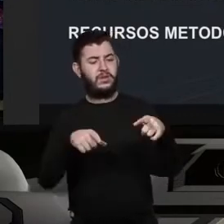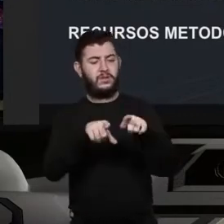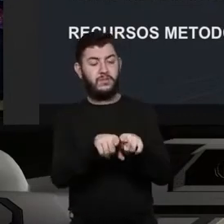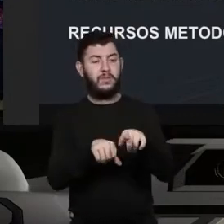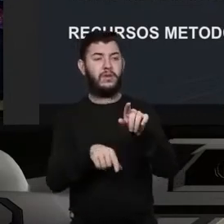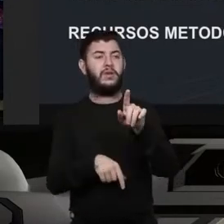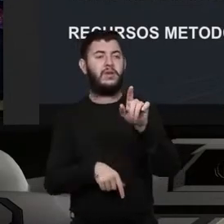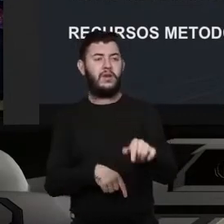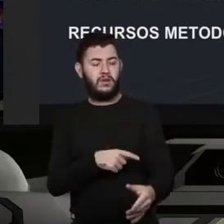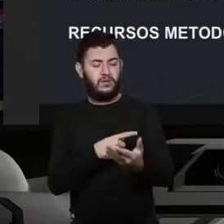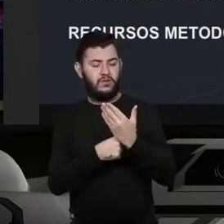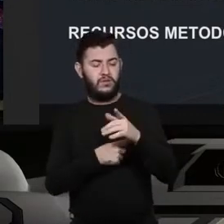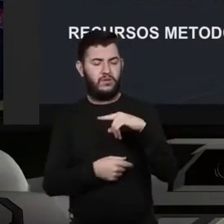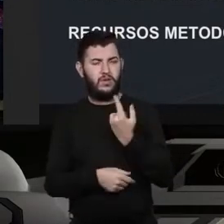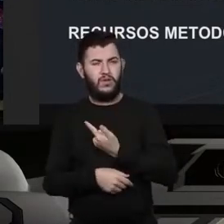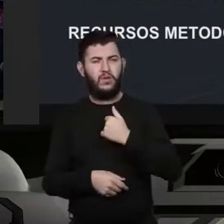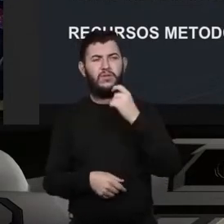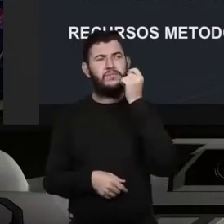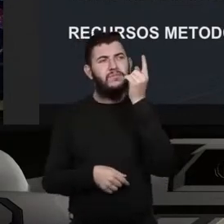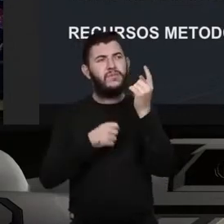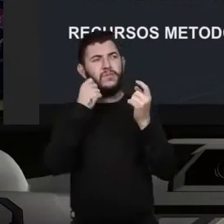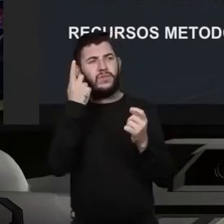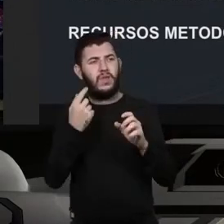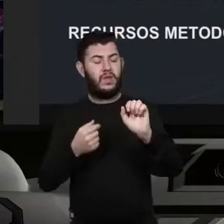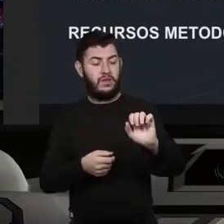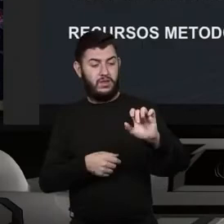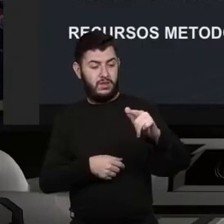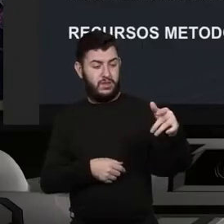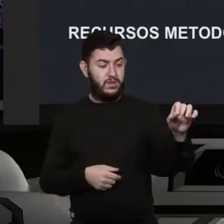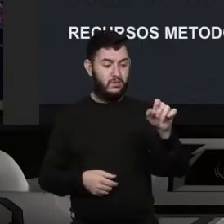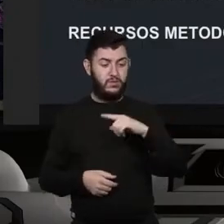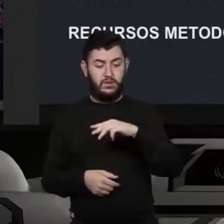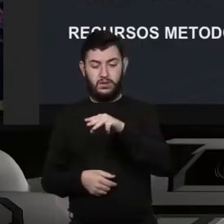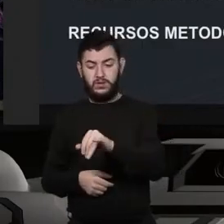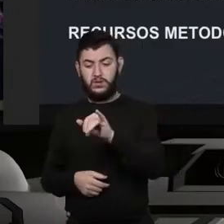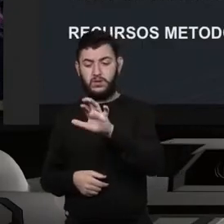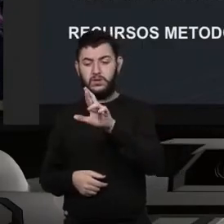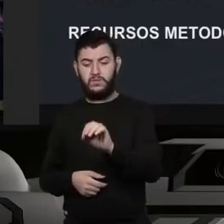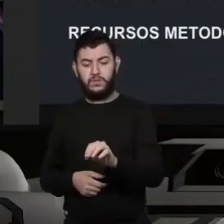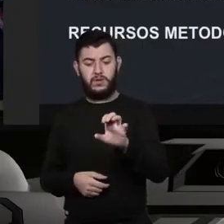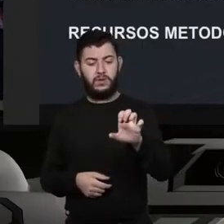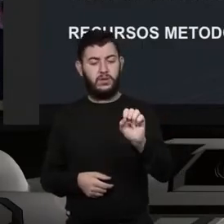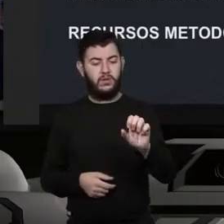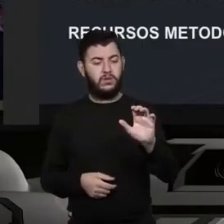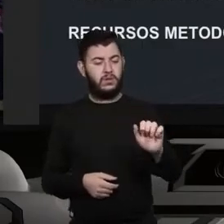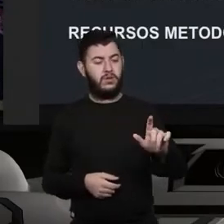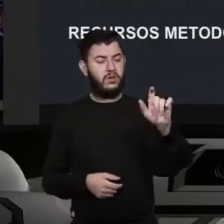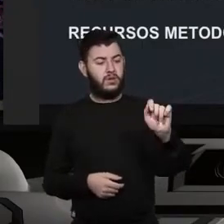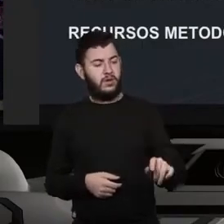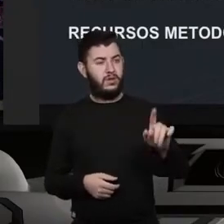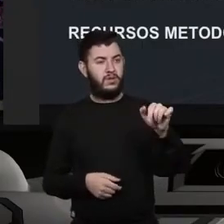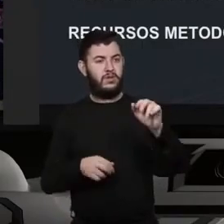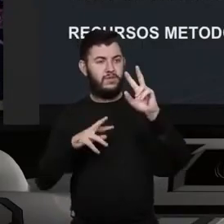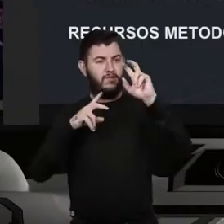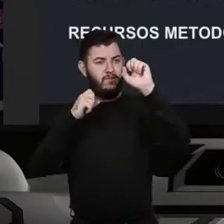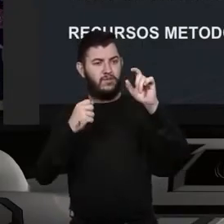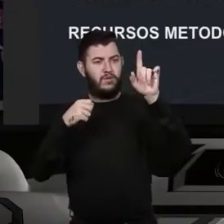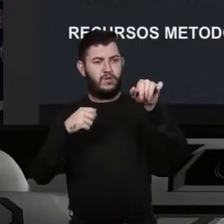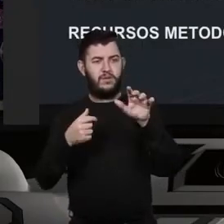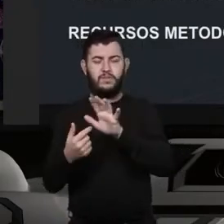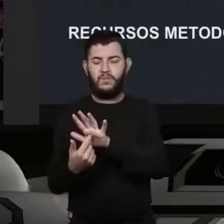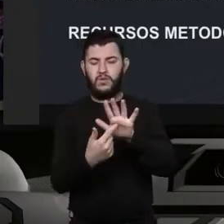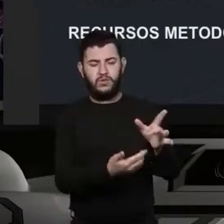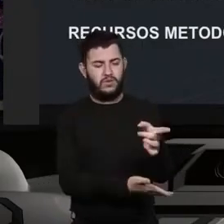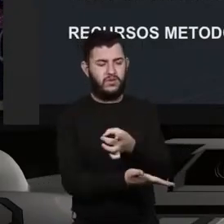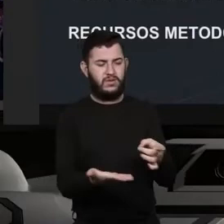ações a partir da micro escala. Então, essa força da visão de macro escala, que o design também permite,